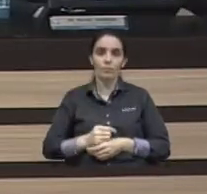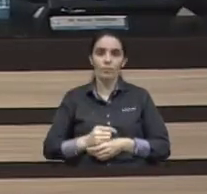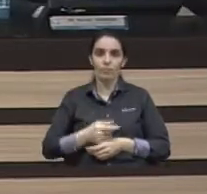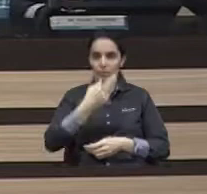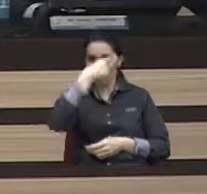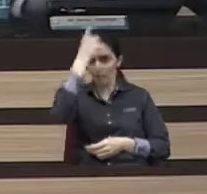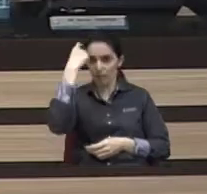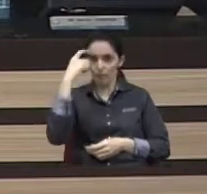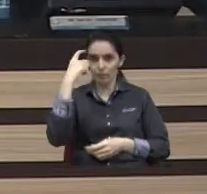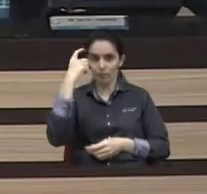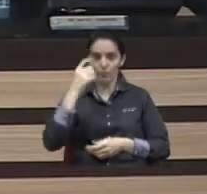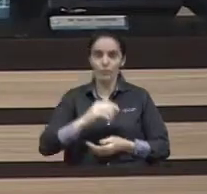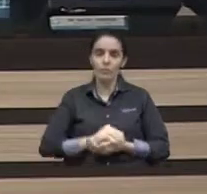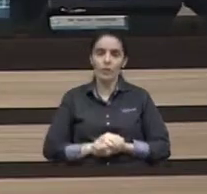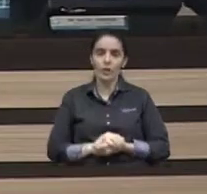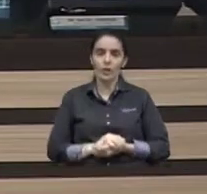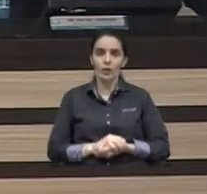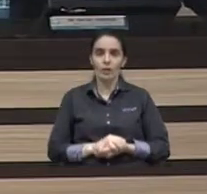membro.